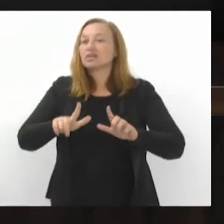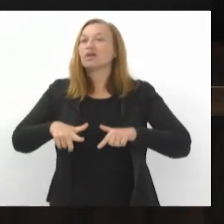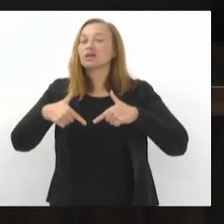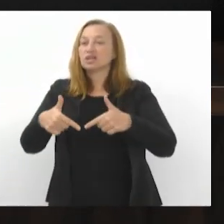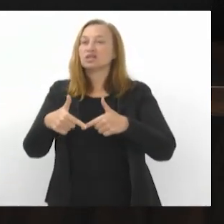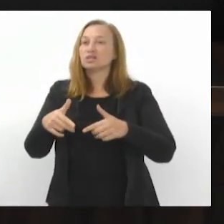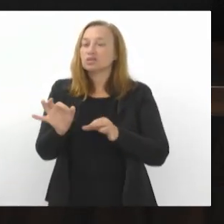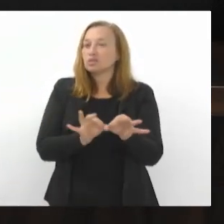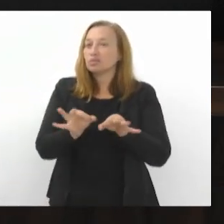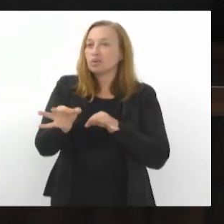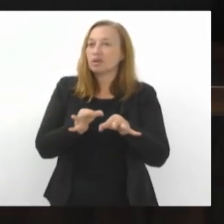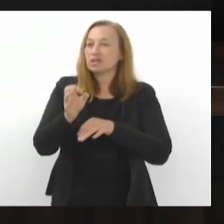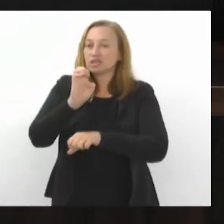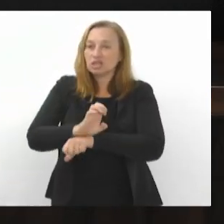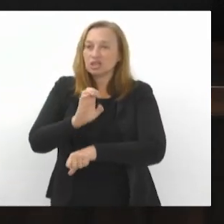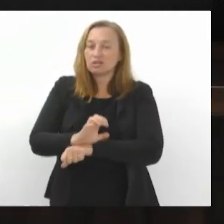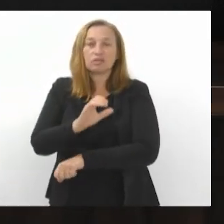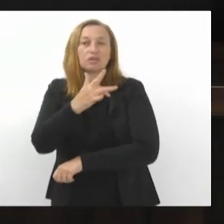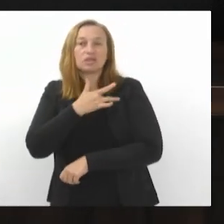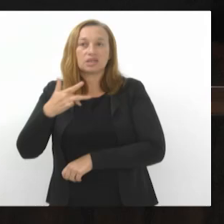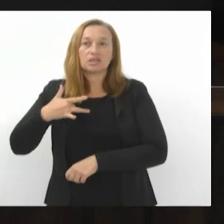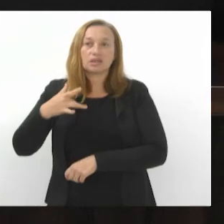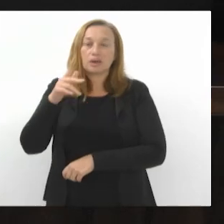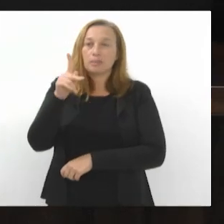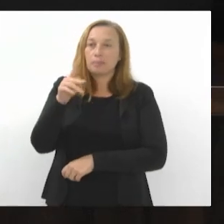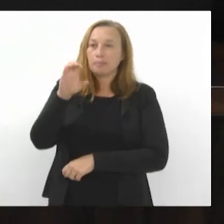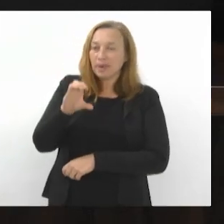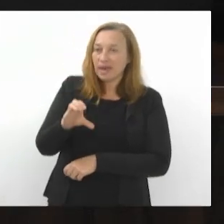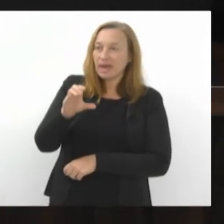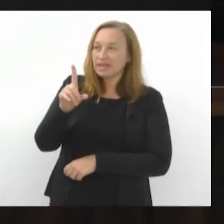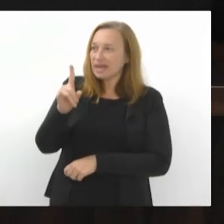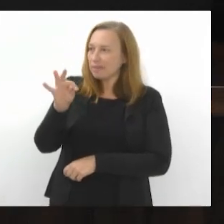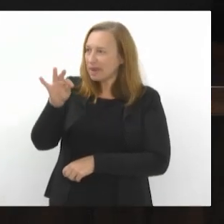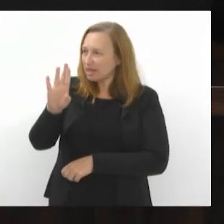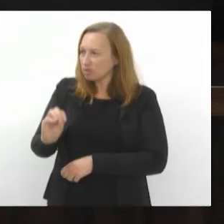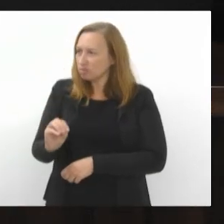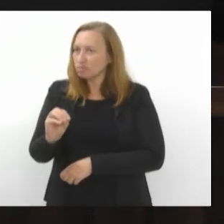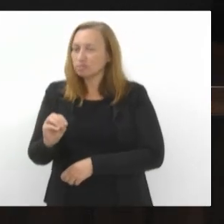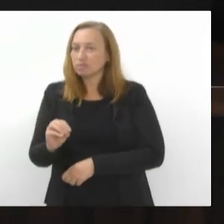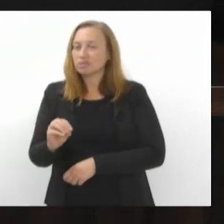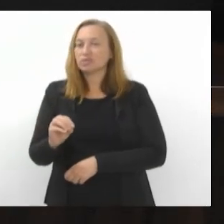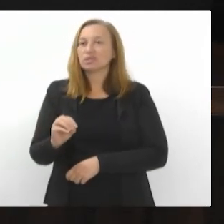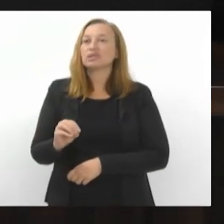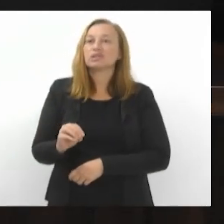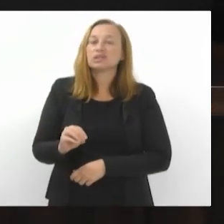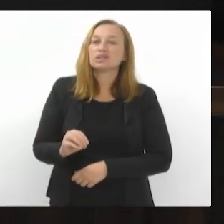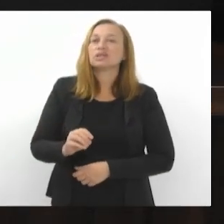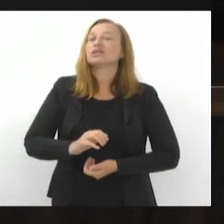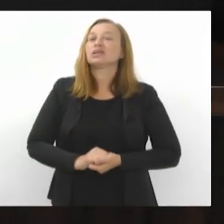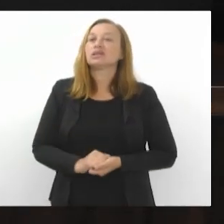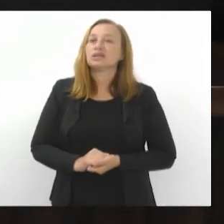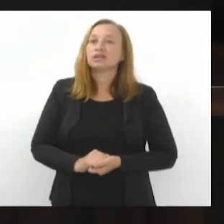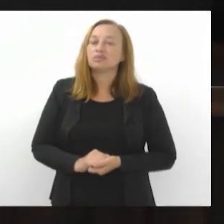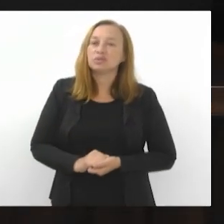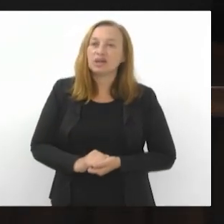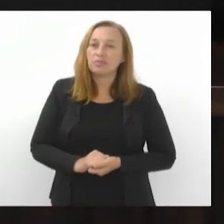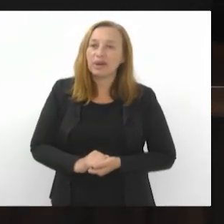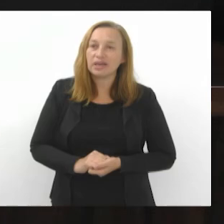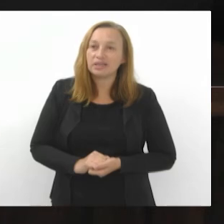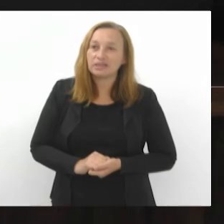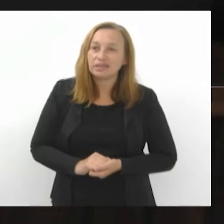do Programa Estadual de Saúde do Pé Diabético na forma que menciona. Pareceres das Comissões de Constituição e Justiça